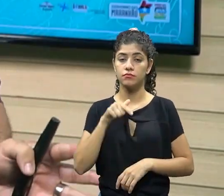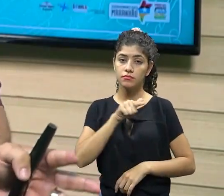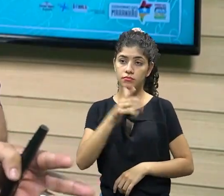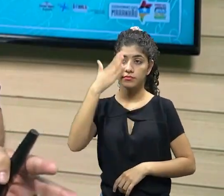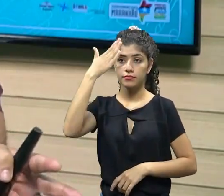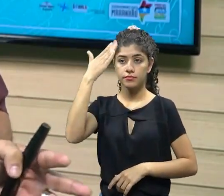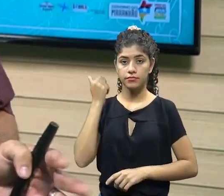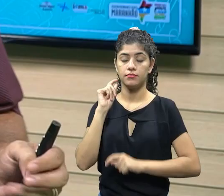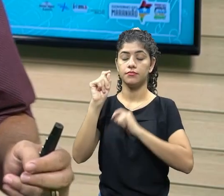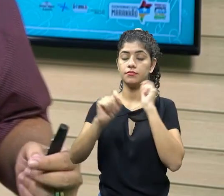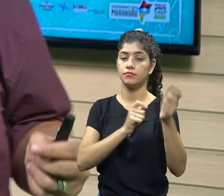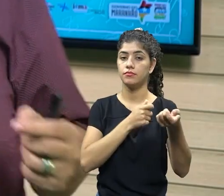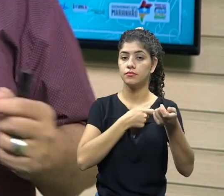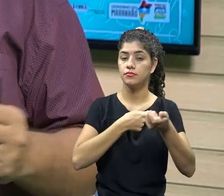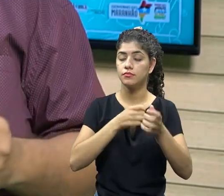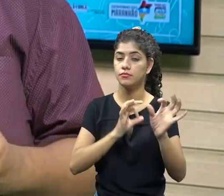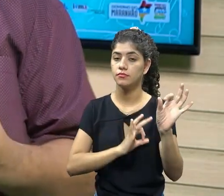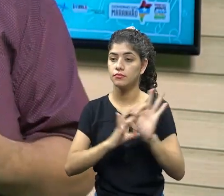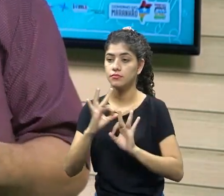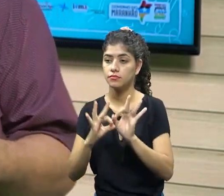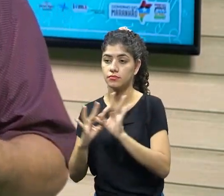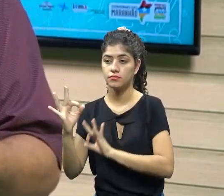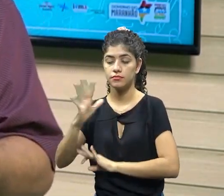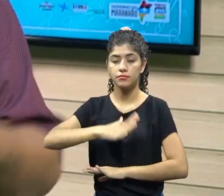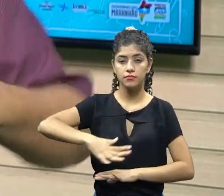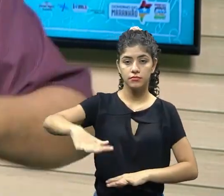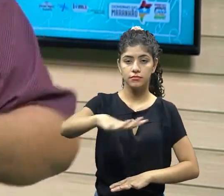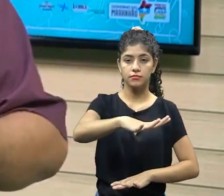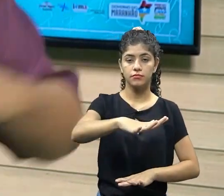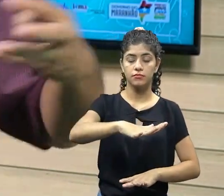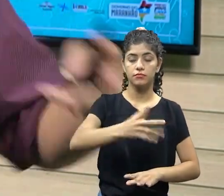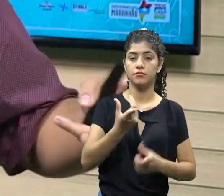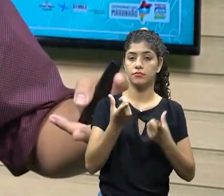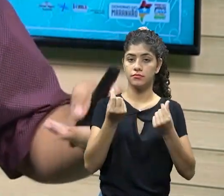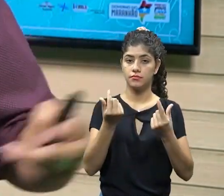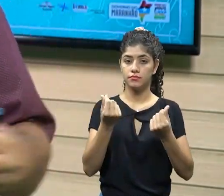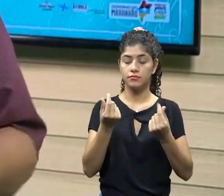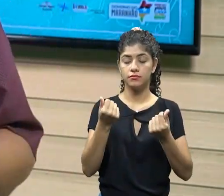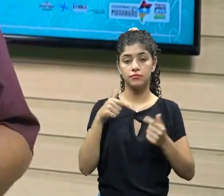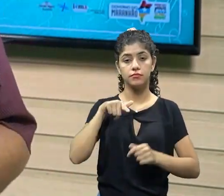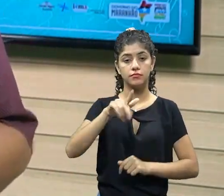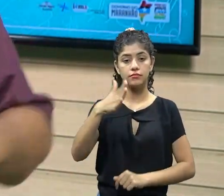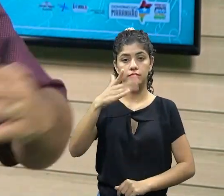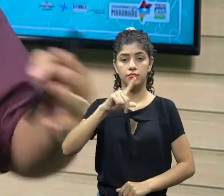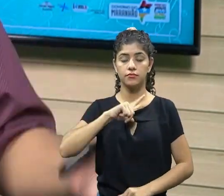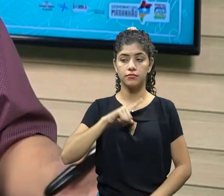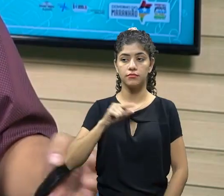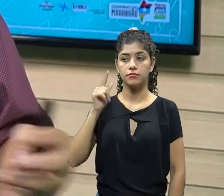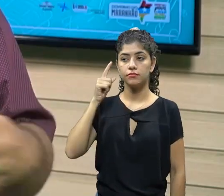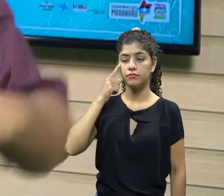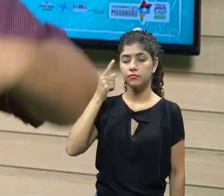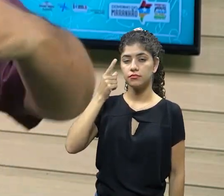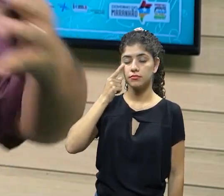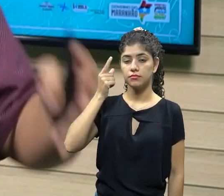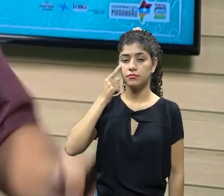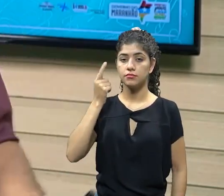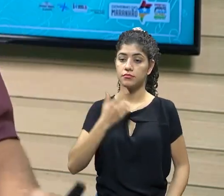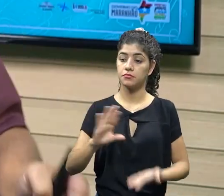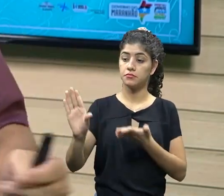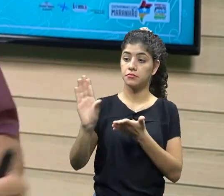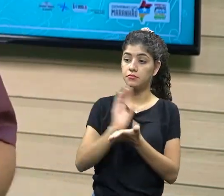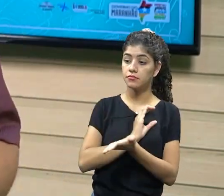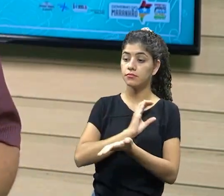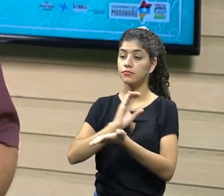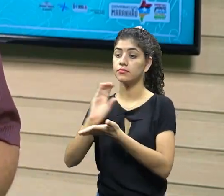área financeira. Ou seja, você ter ideia do que está entrando, o que está saindo, para onde está indo, ter o